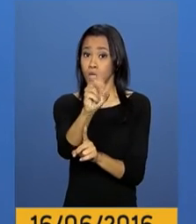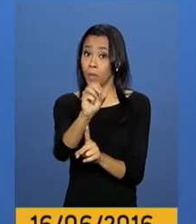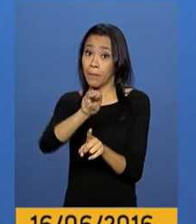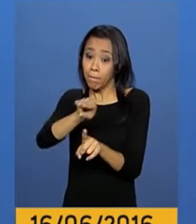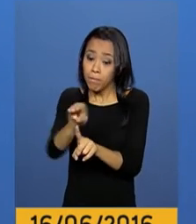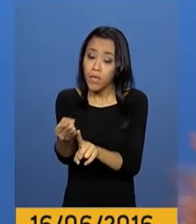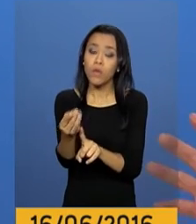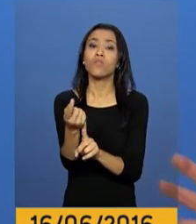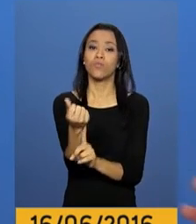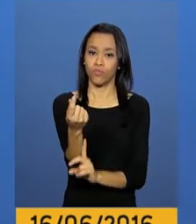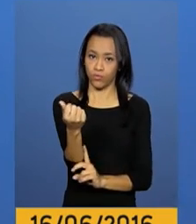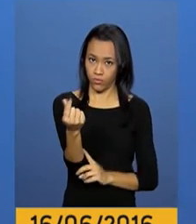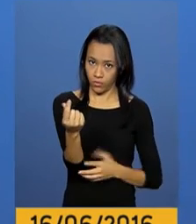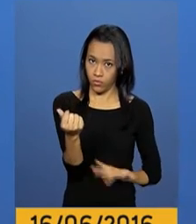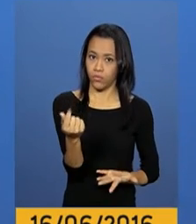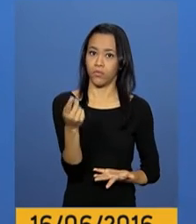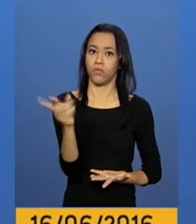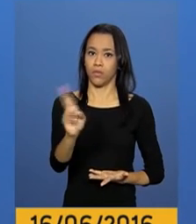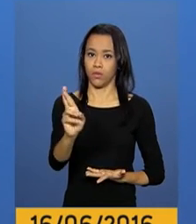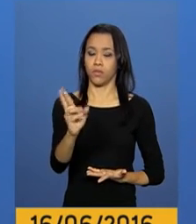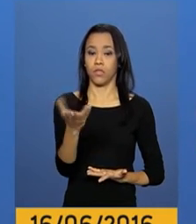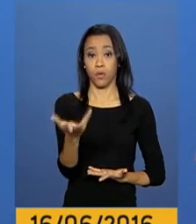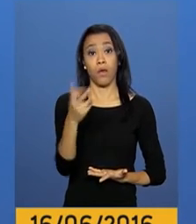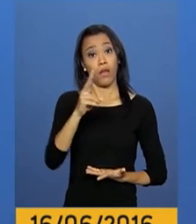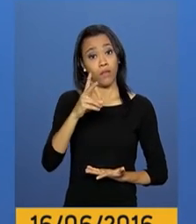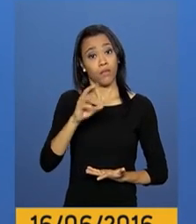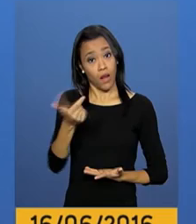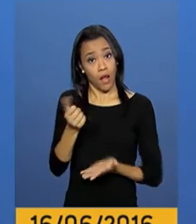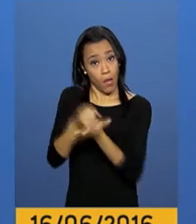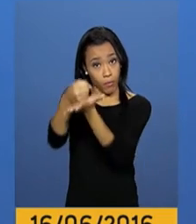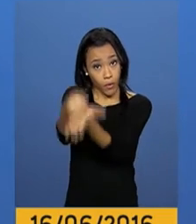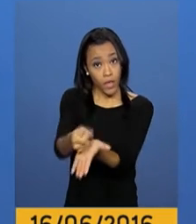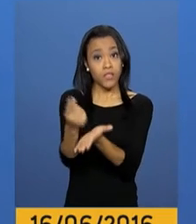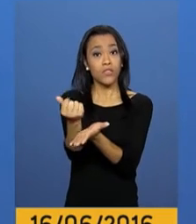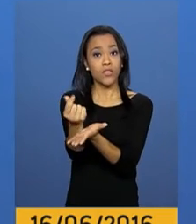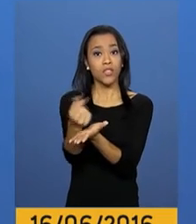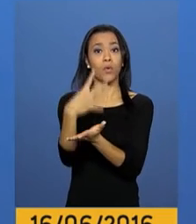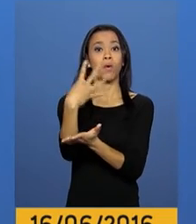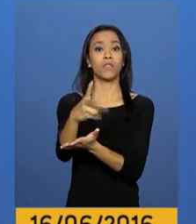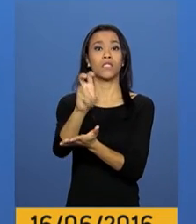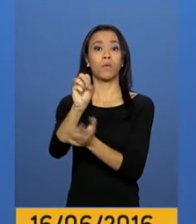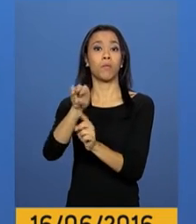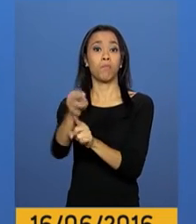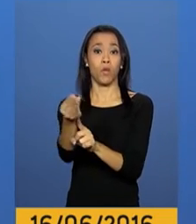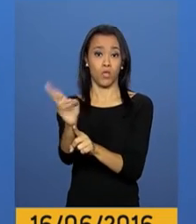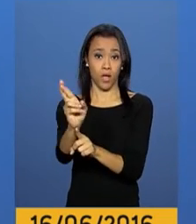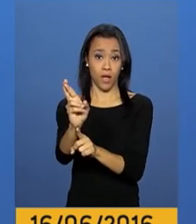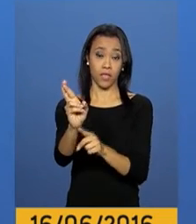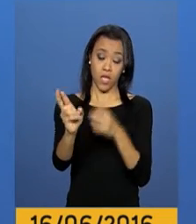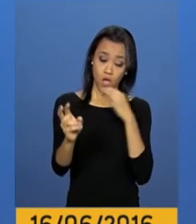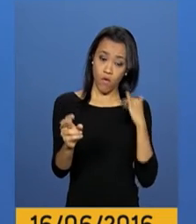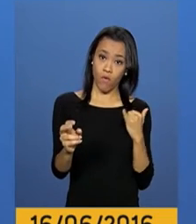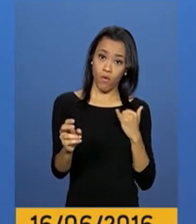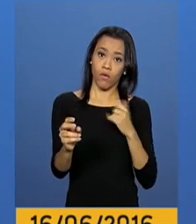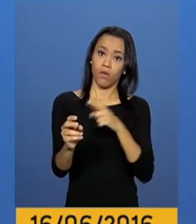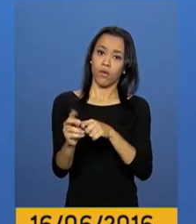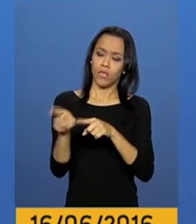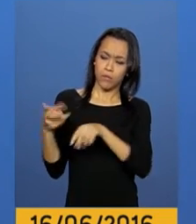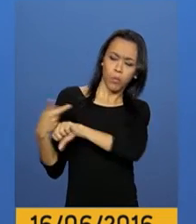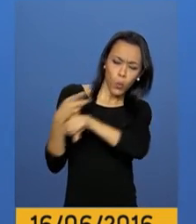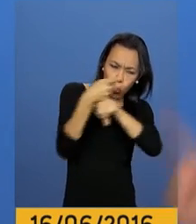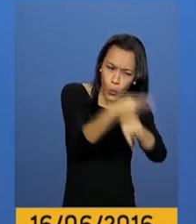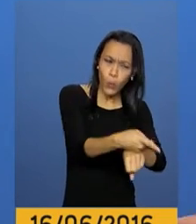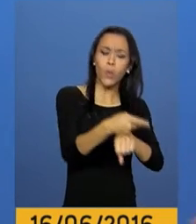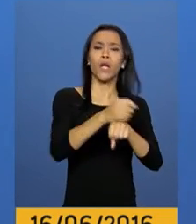de reais. Agora, evidentemente, para apanhar esses 450 milhões de reais, eu incumbi o ministro de ir ao ministro do